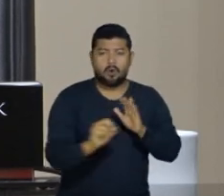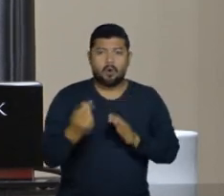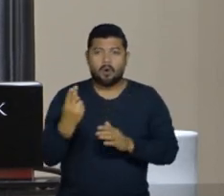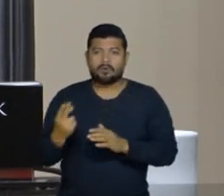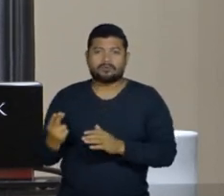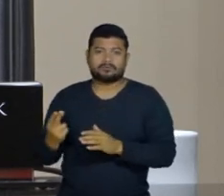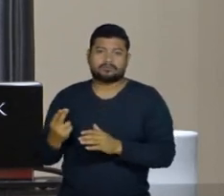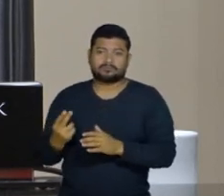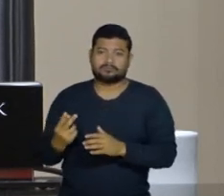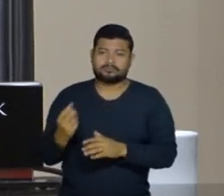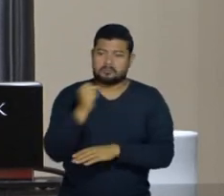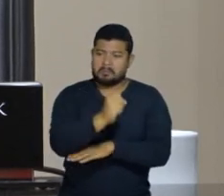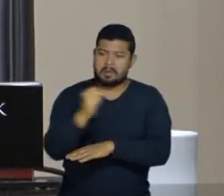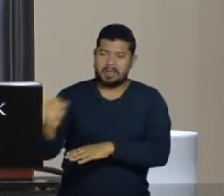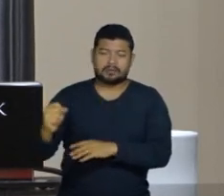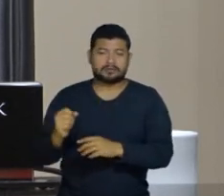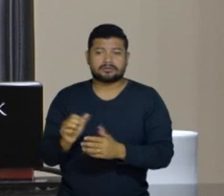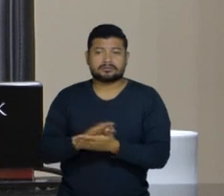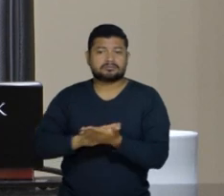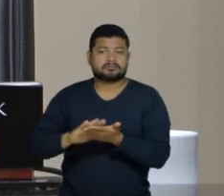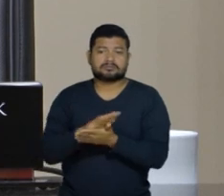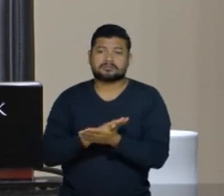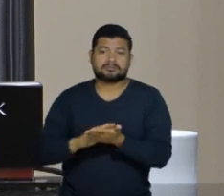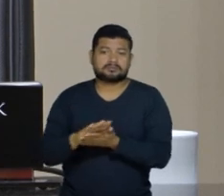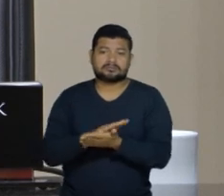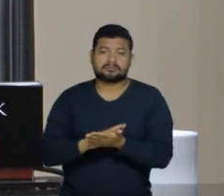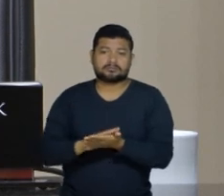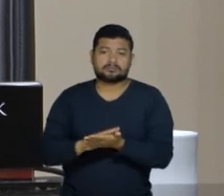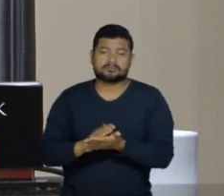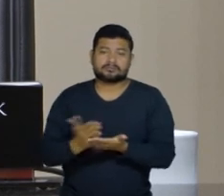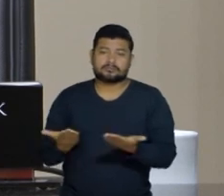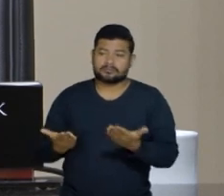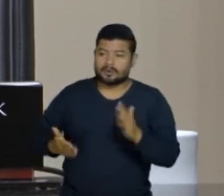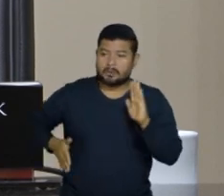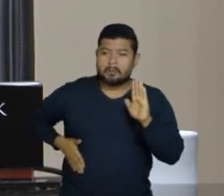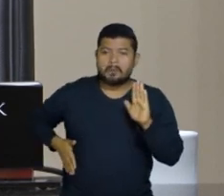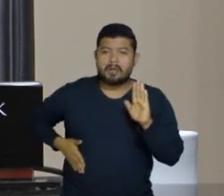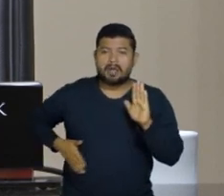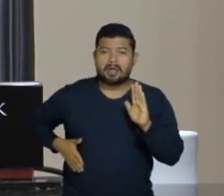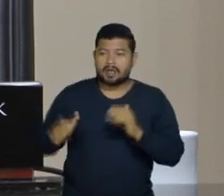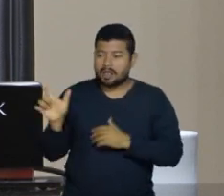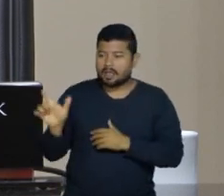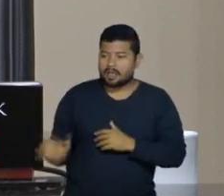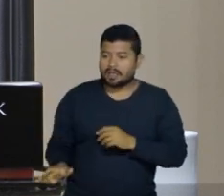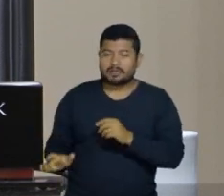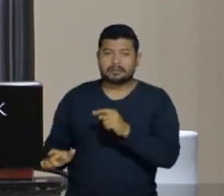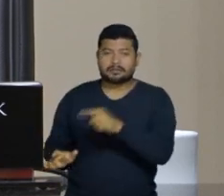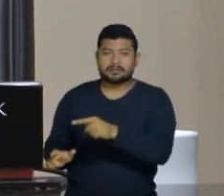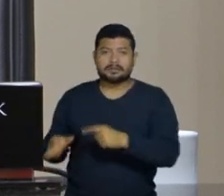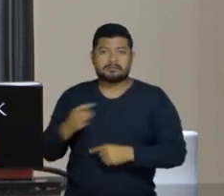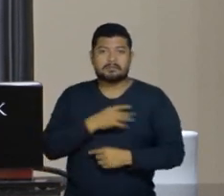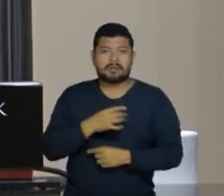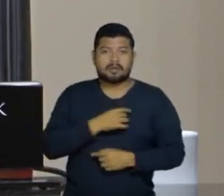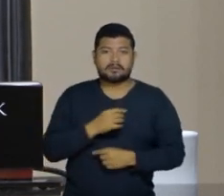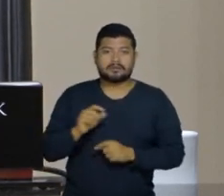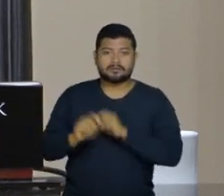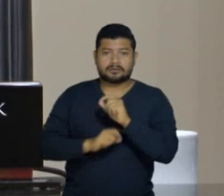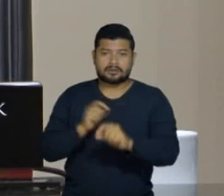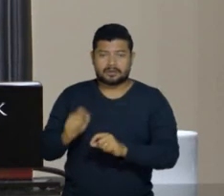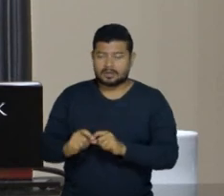Bandido hoje deveria ter medo de audiência de custódia. Por